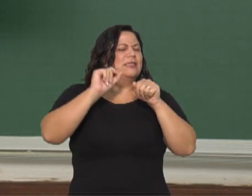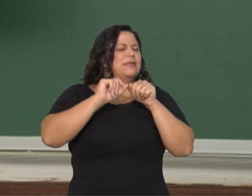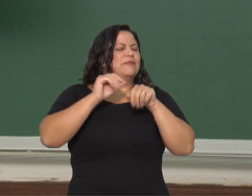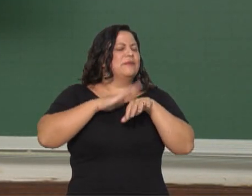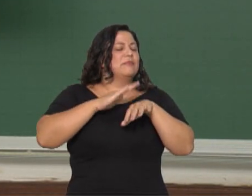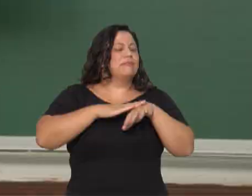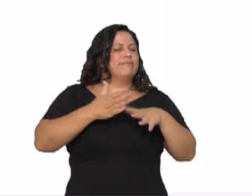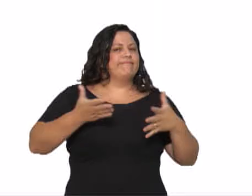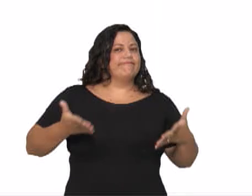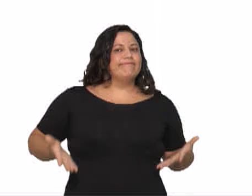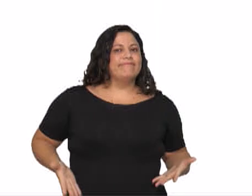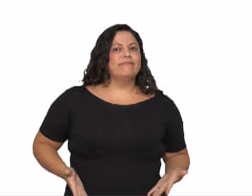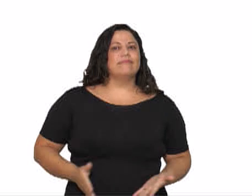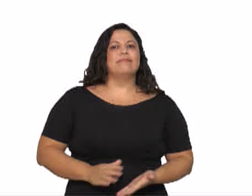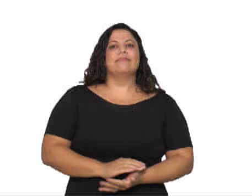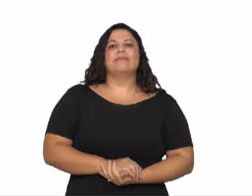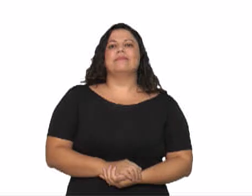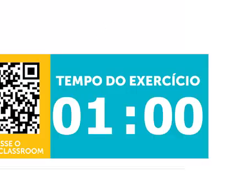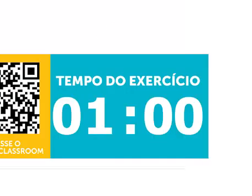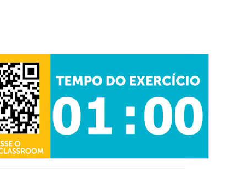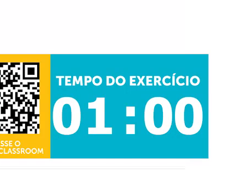tempo.